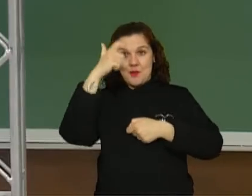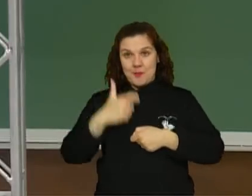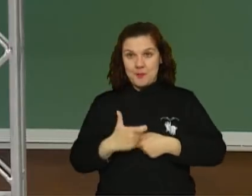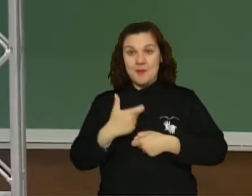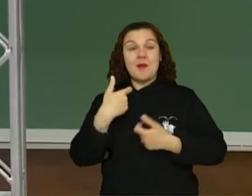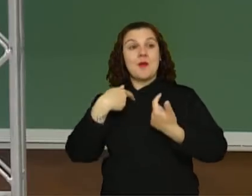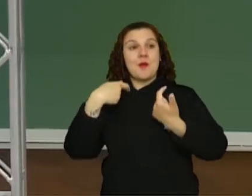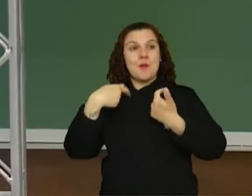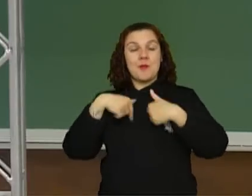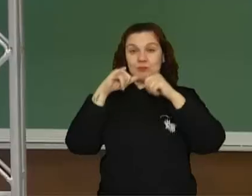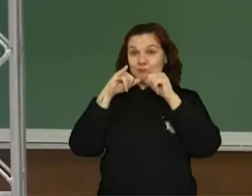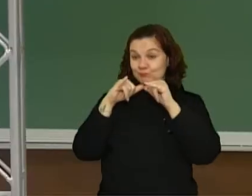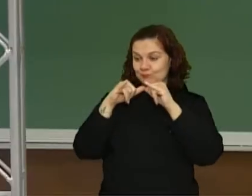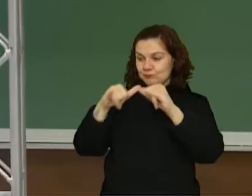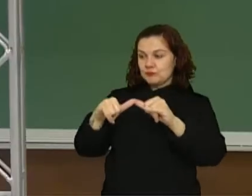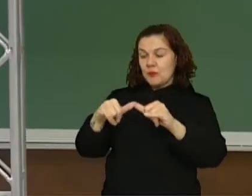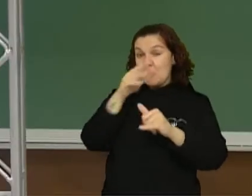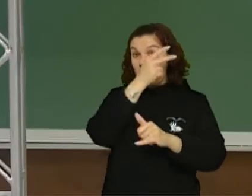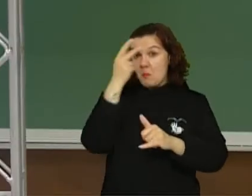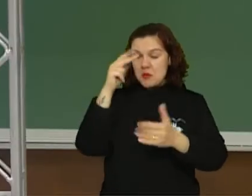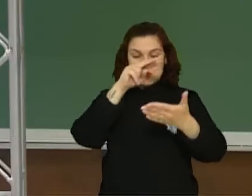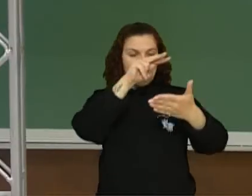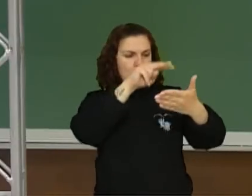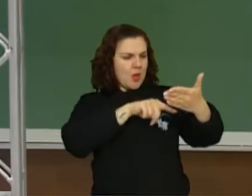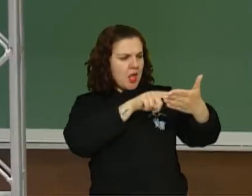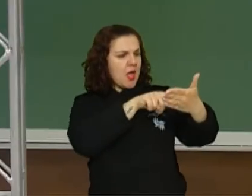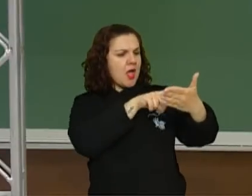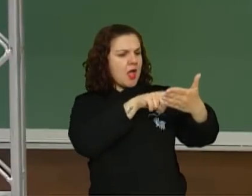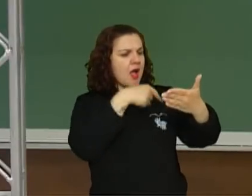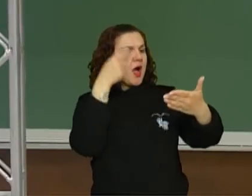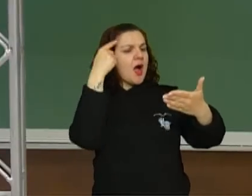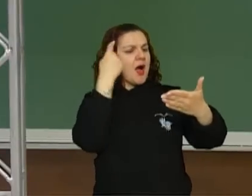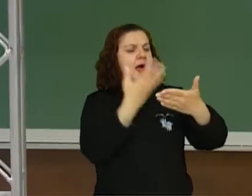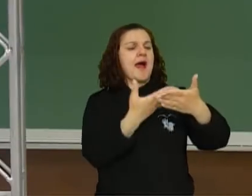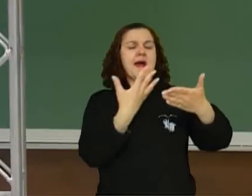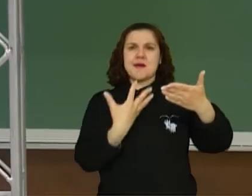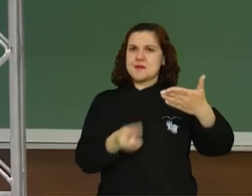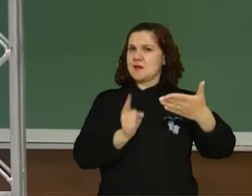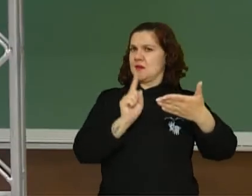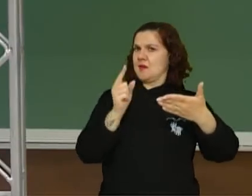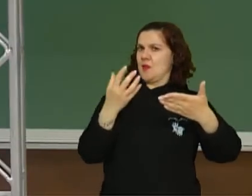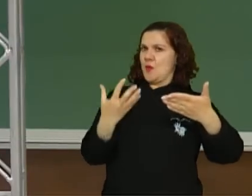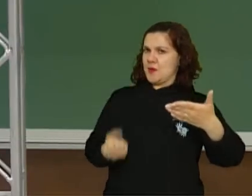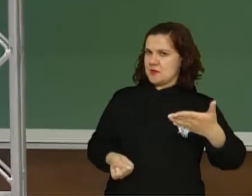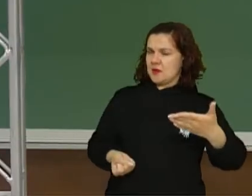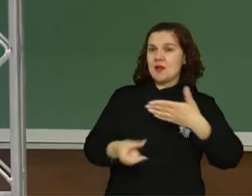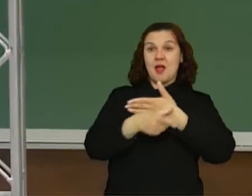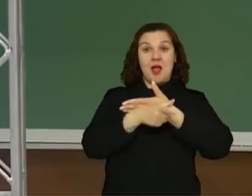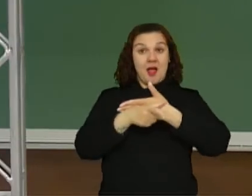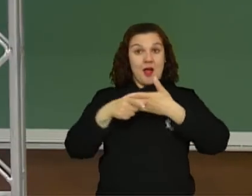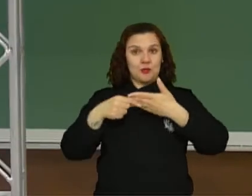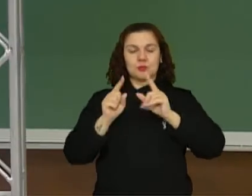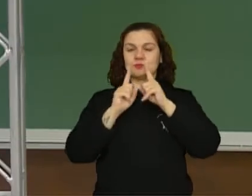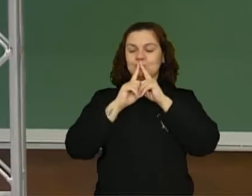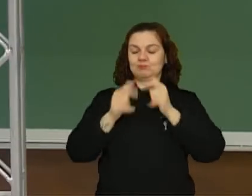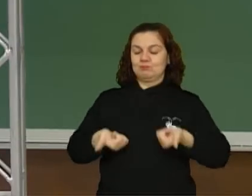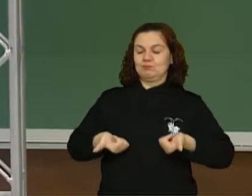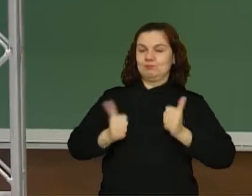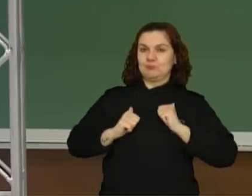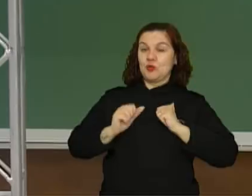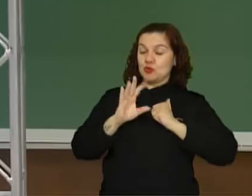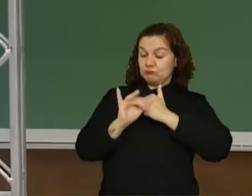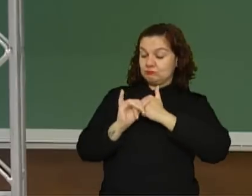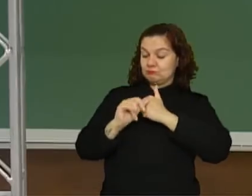que dar vazão para o meu leitor pensar. Ele que vai dar lá o parecer dele. Quem está escrevendo a notícia, não. Ele